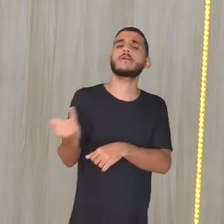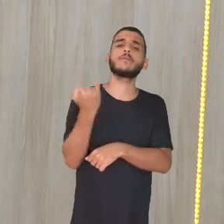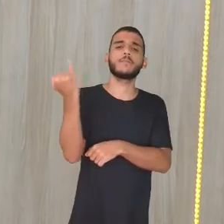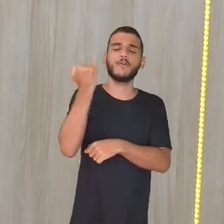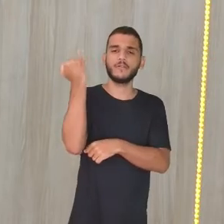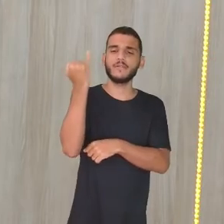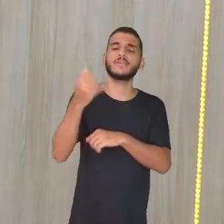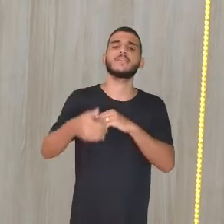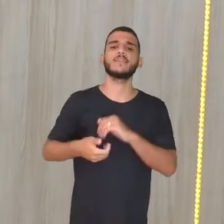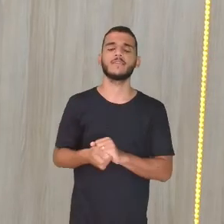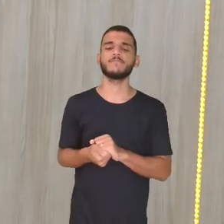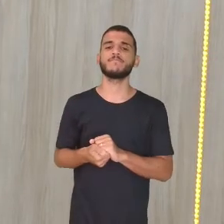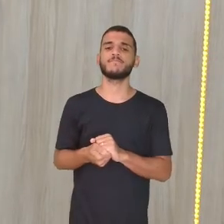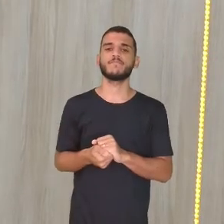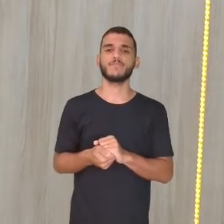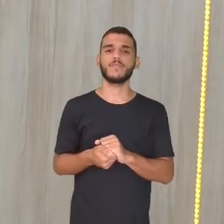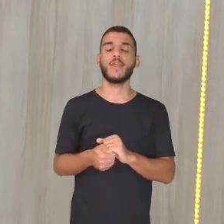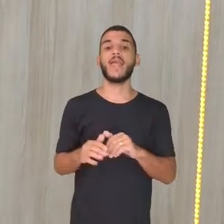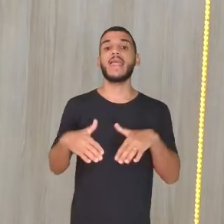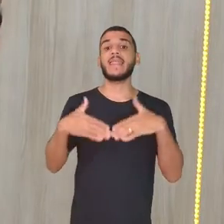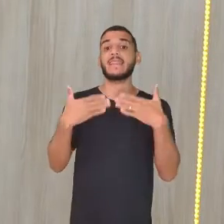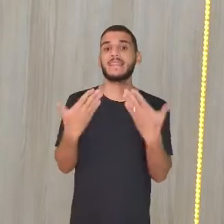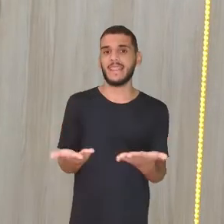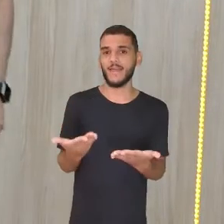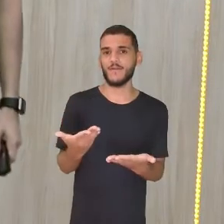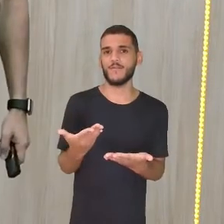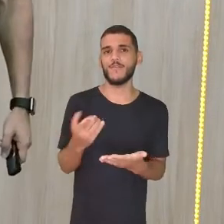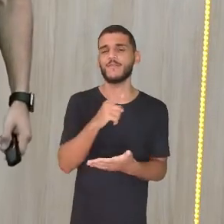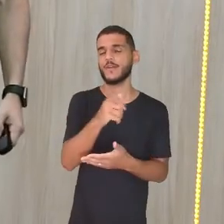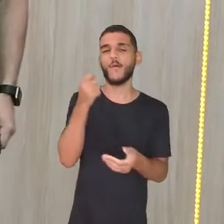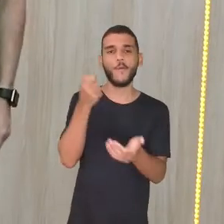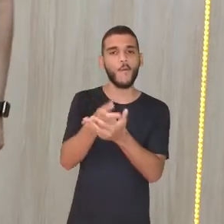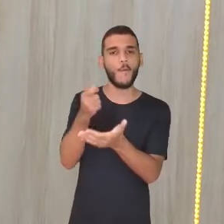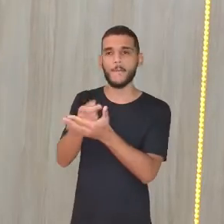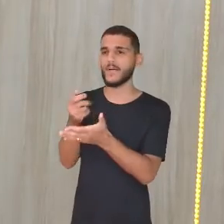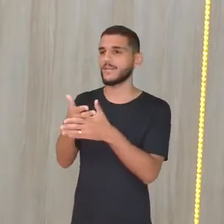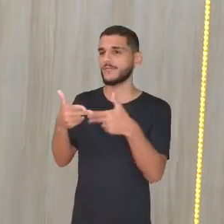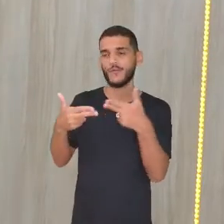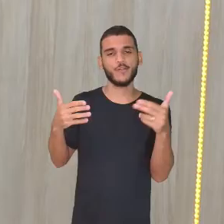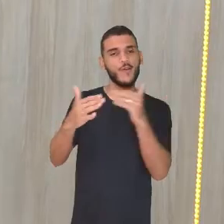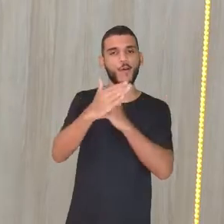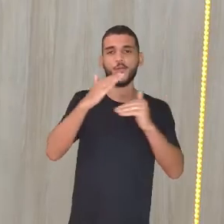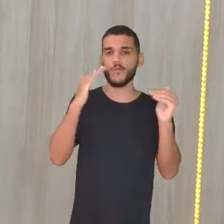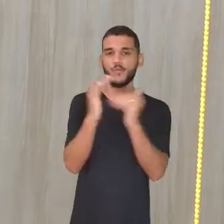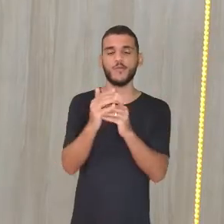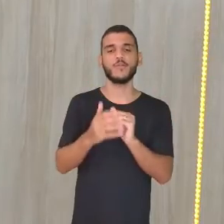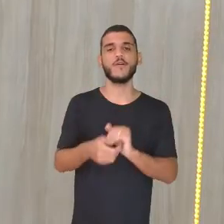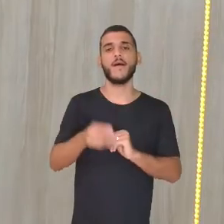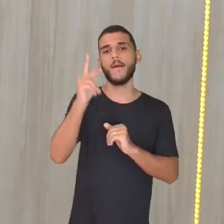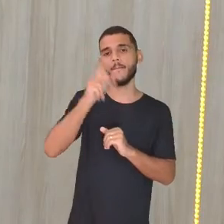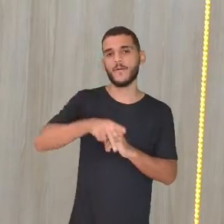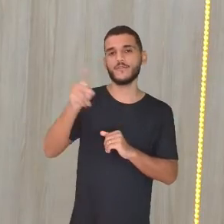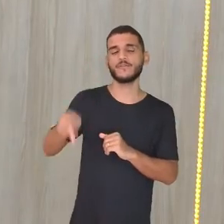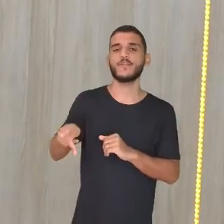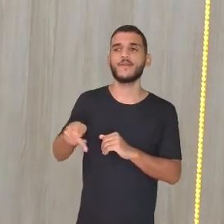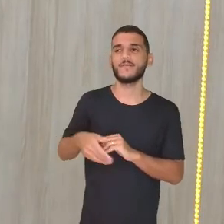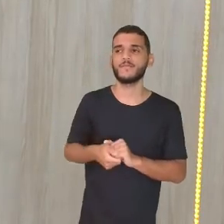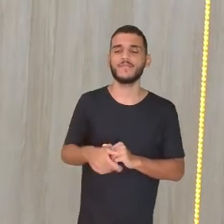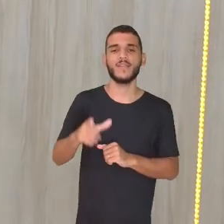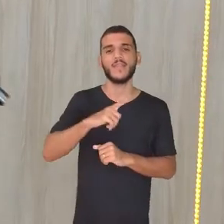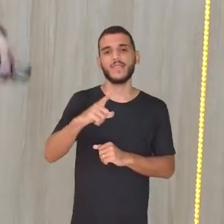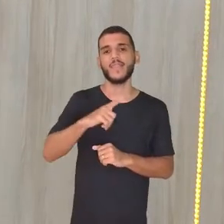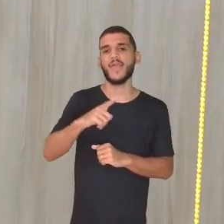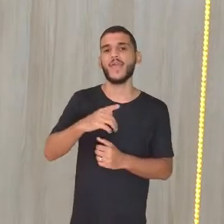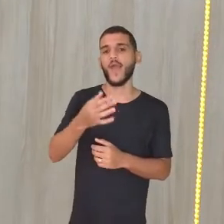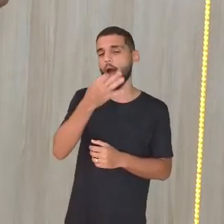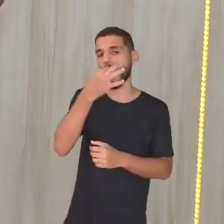porque senão você vai comprar tudo lá, porque você vai estar com fome. Belezinha, galerinha. Ricardinho, alguma